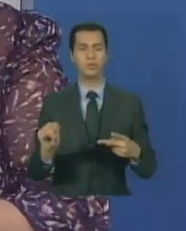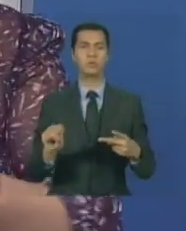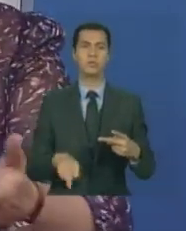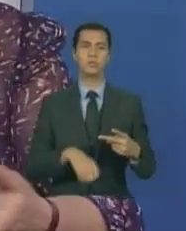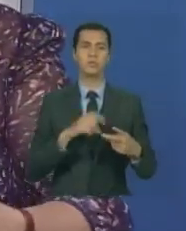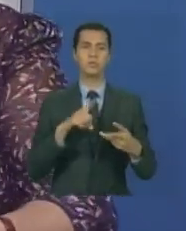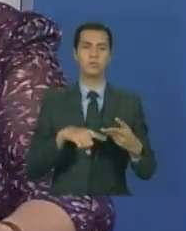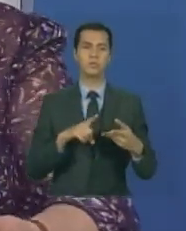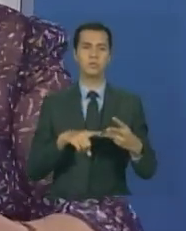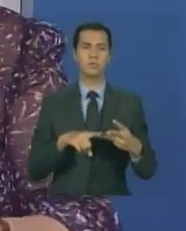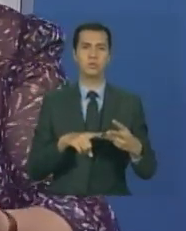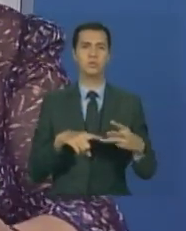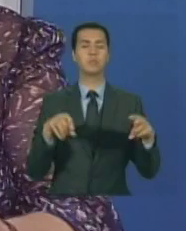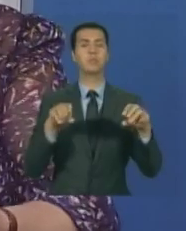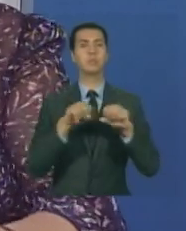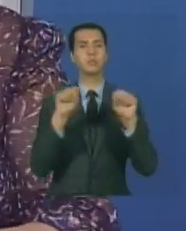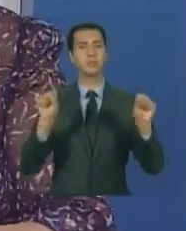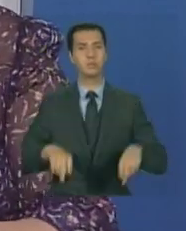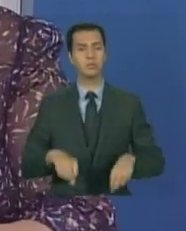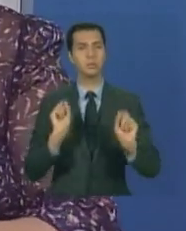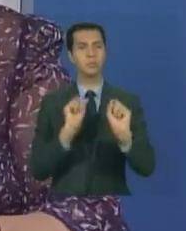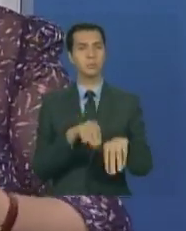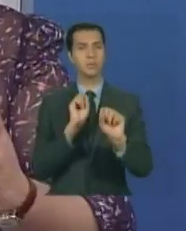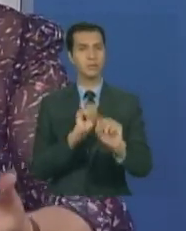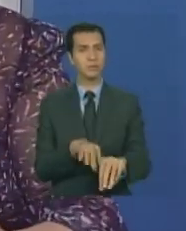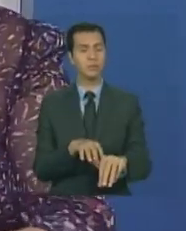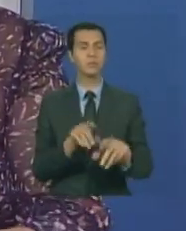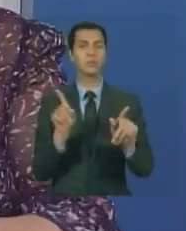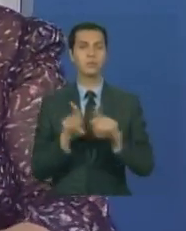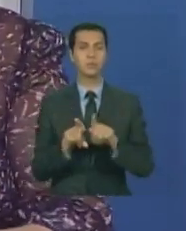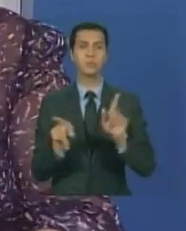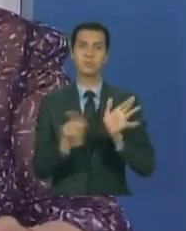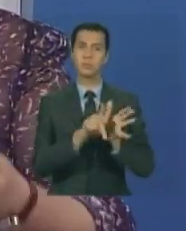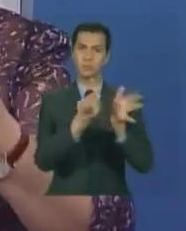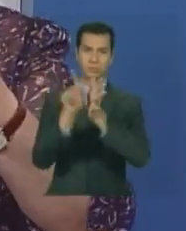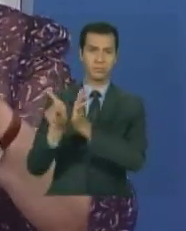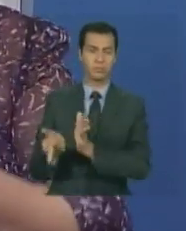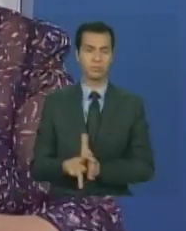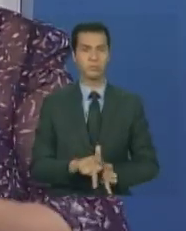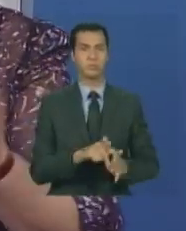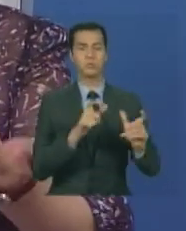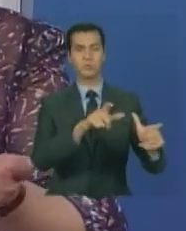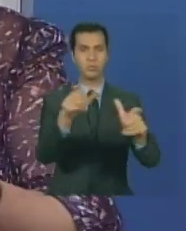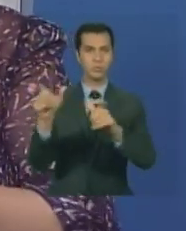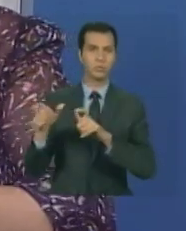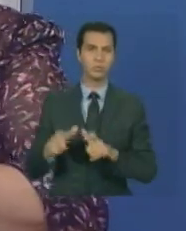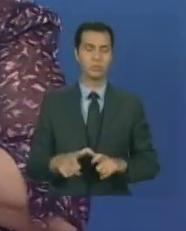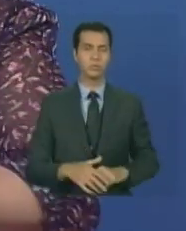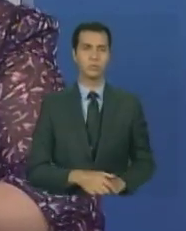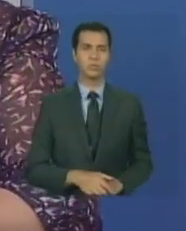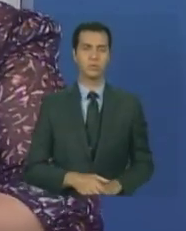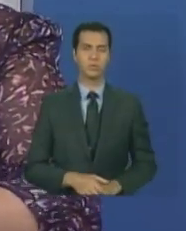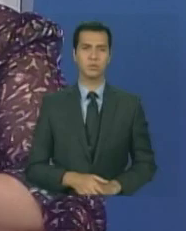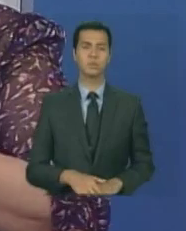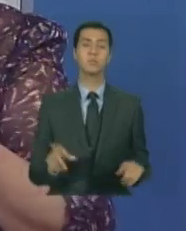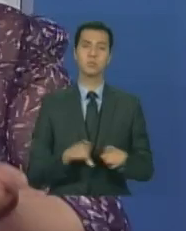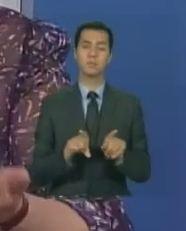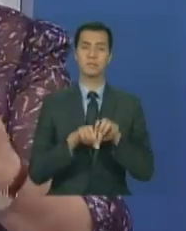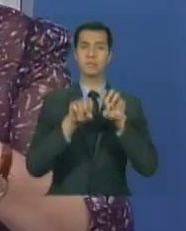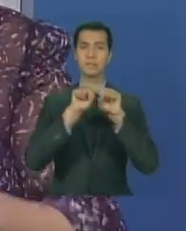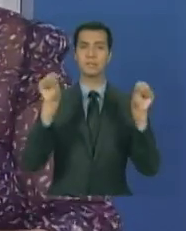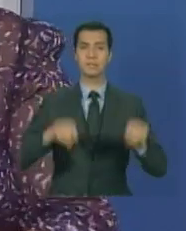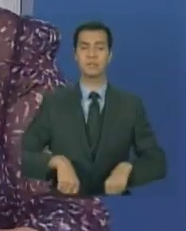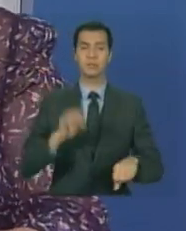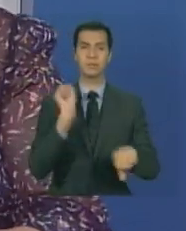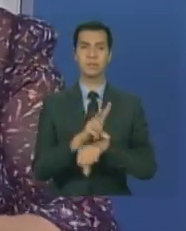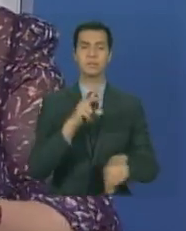os sistemas educacionais existentes lá no território, os sistemas de emprego, né,